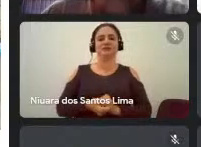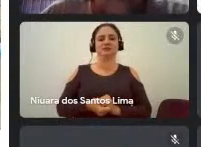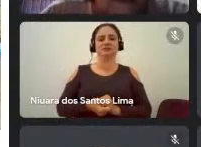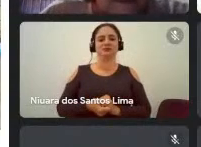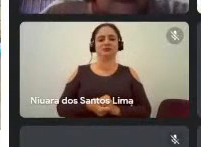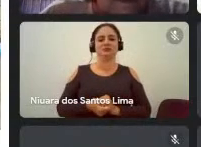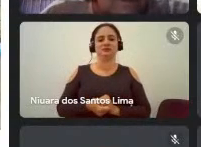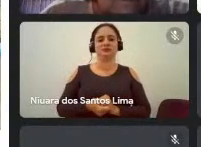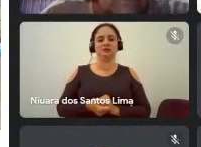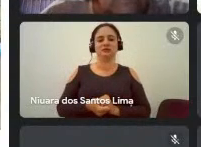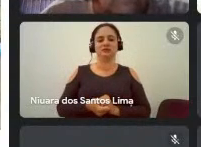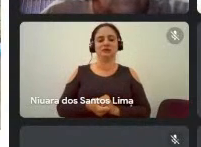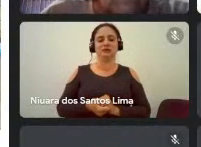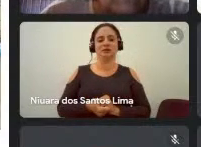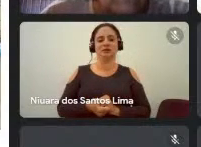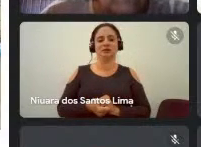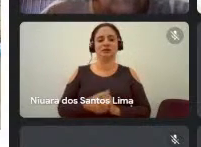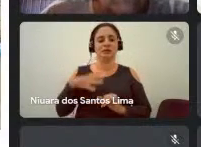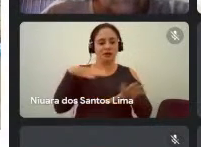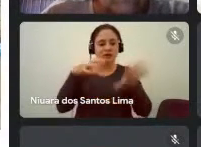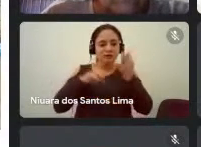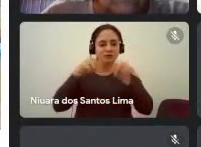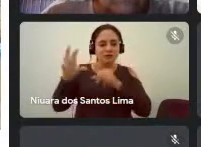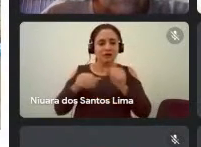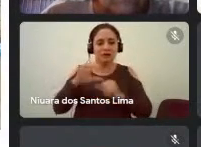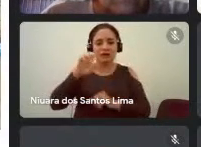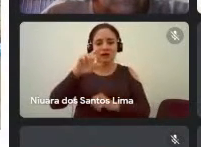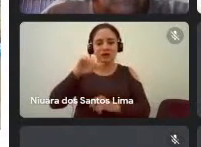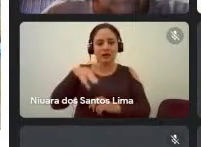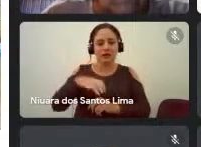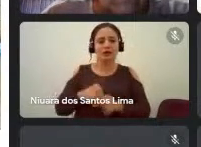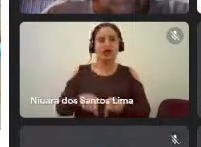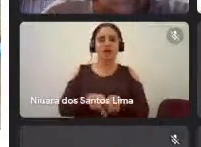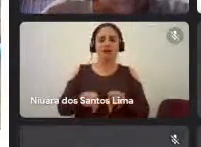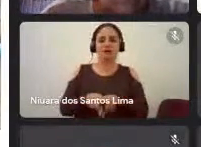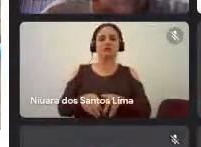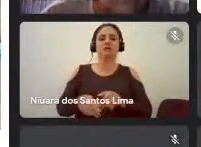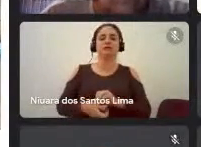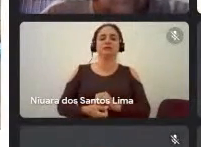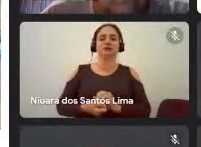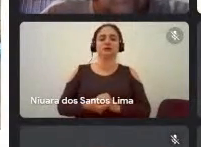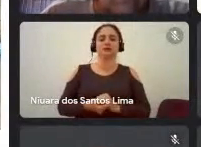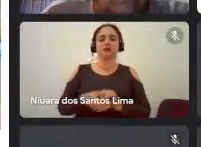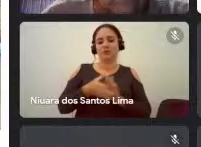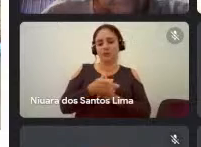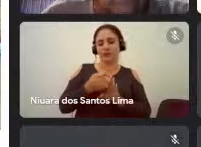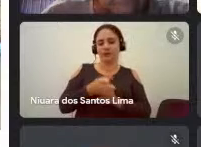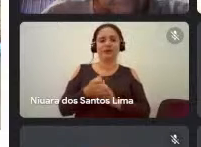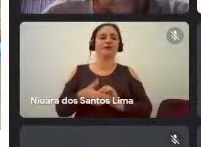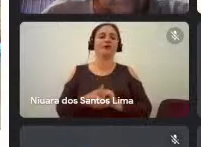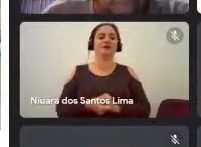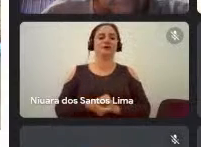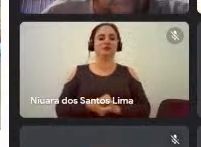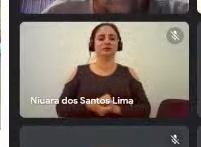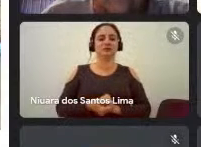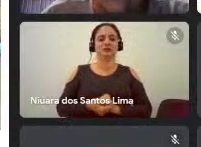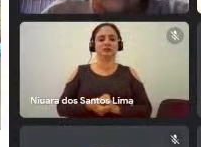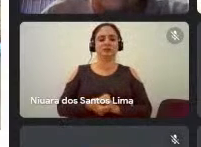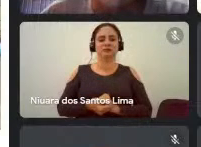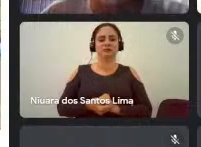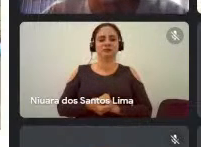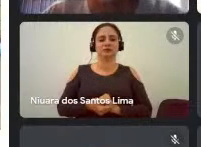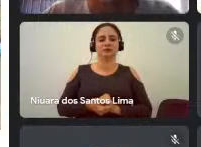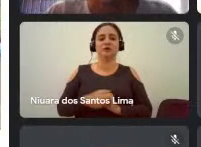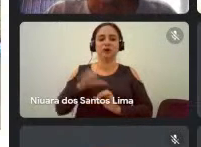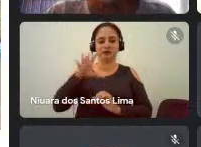terreno, das recolhas do terreno da Eliane, aqui com o nosso orientador. E foi assim, então,